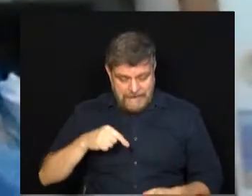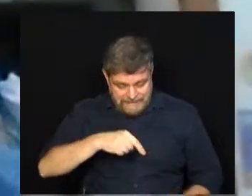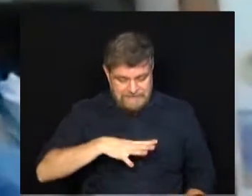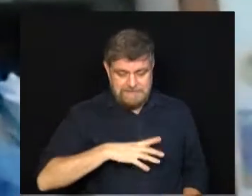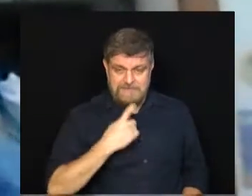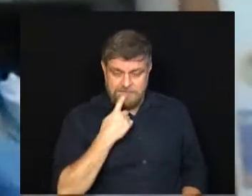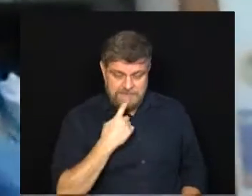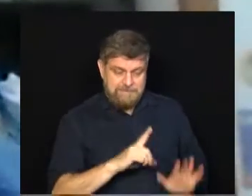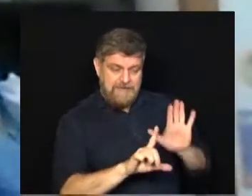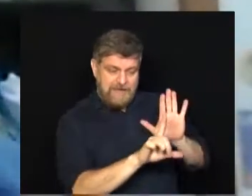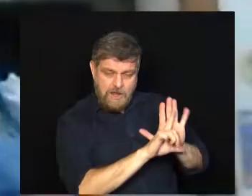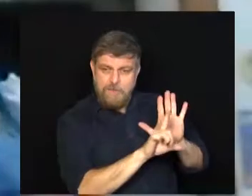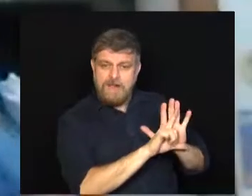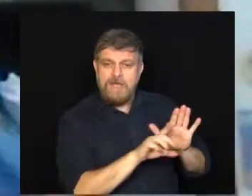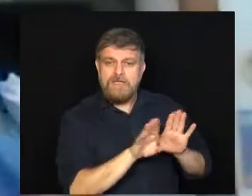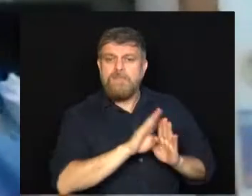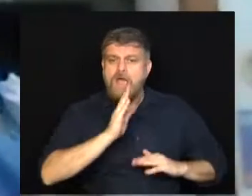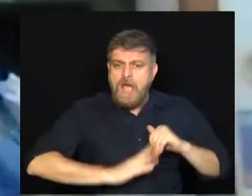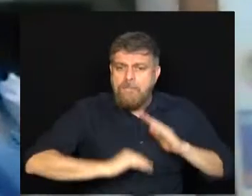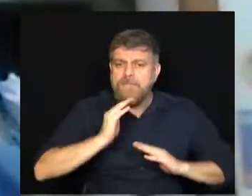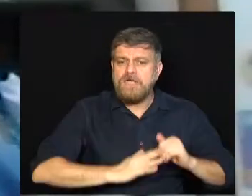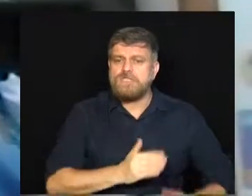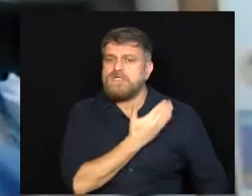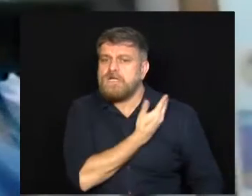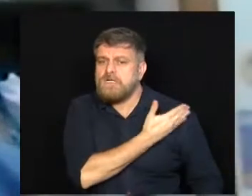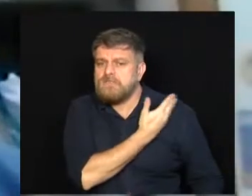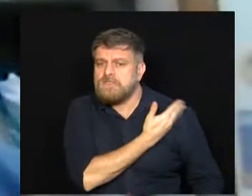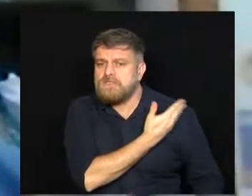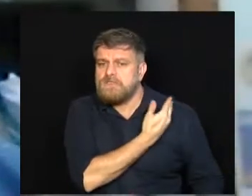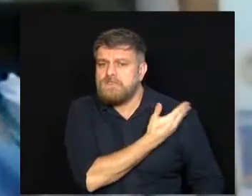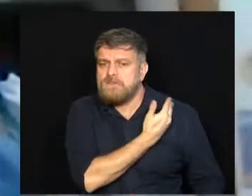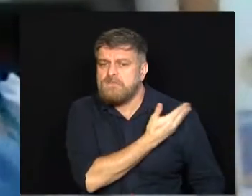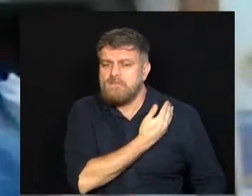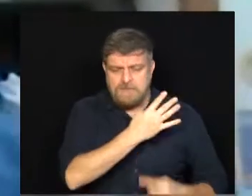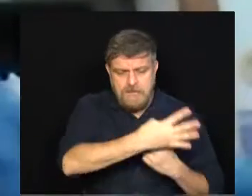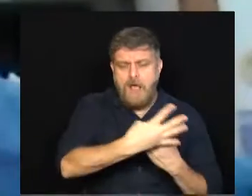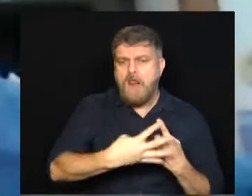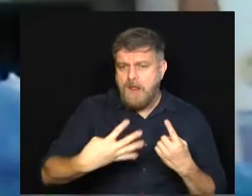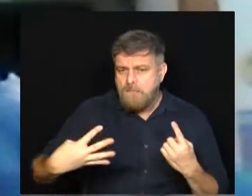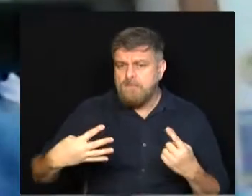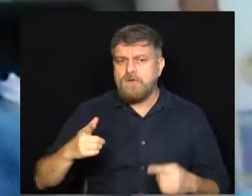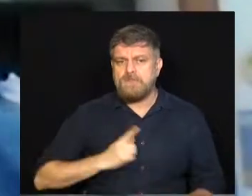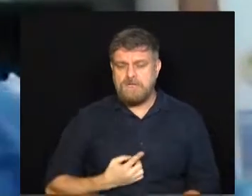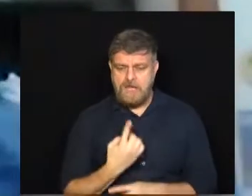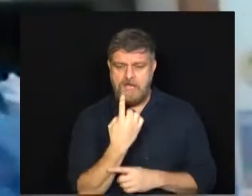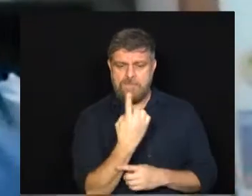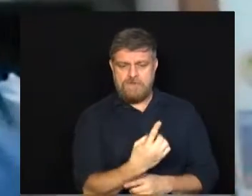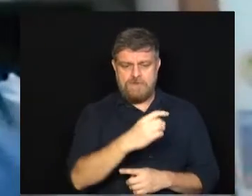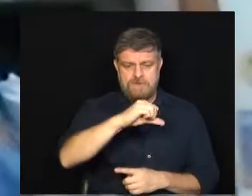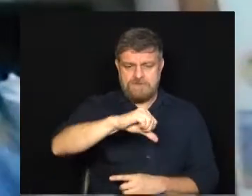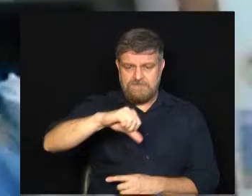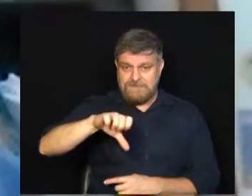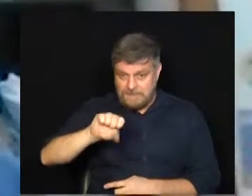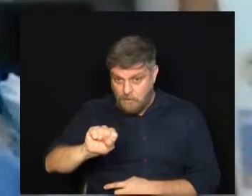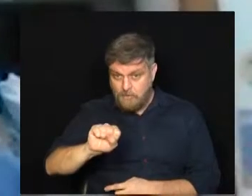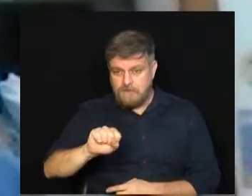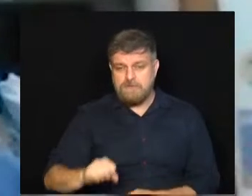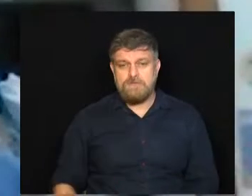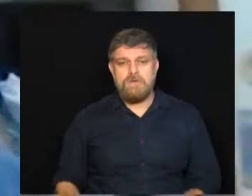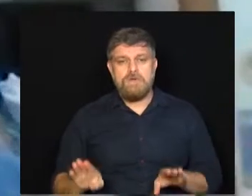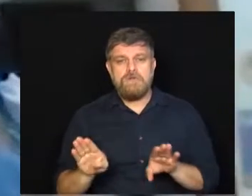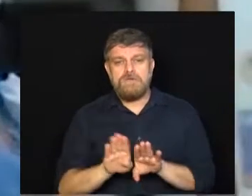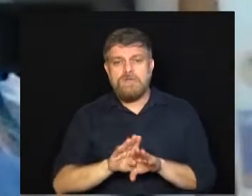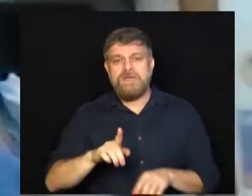Campinas que punha a prática da discriminação contra pessoas LGBTI. Isso em 98. Tivemos também